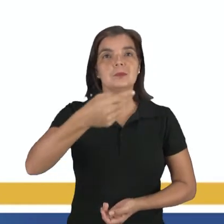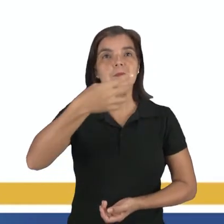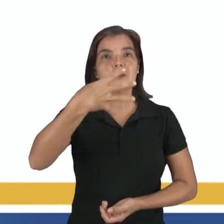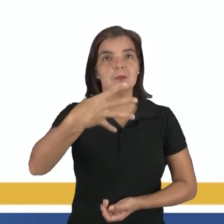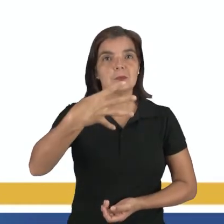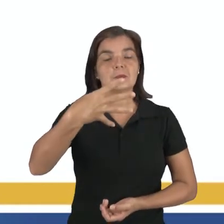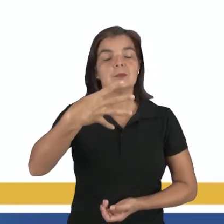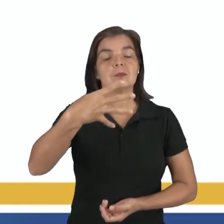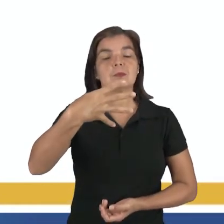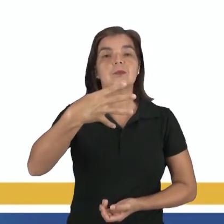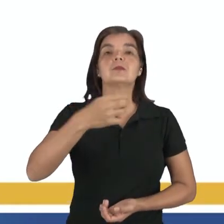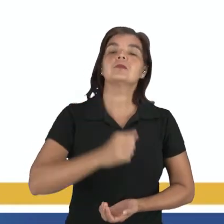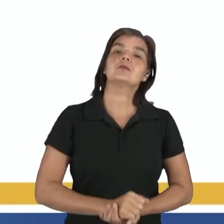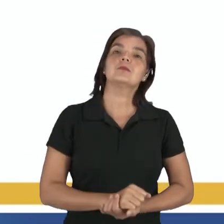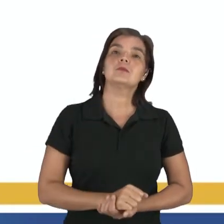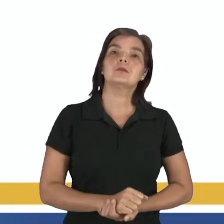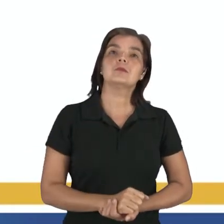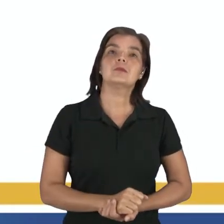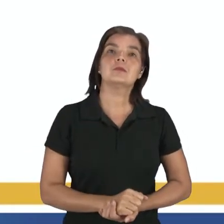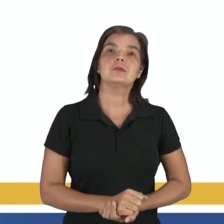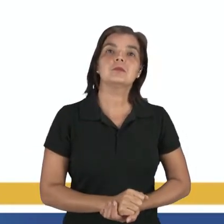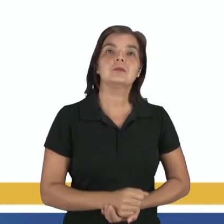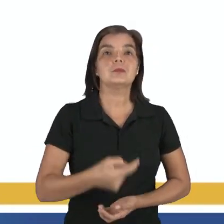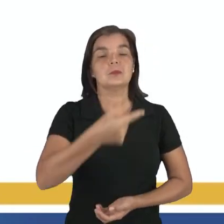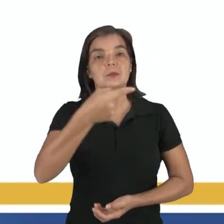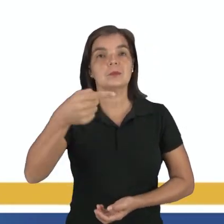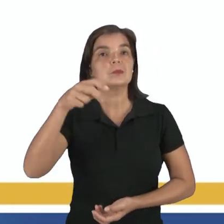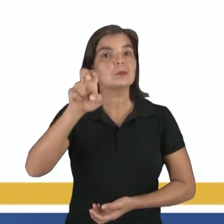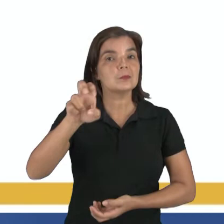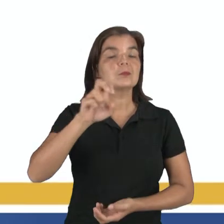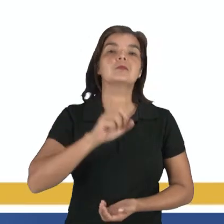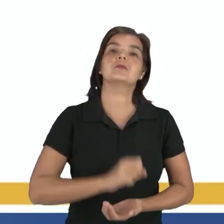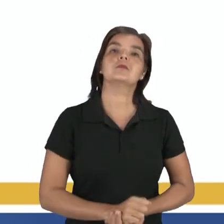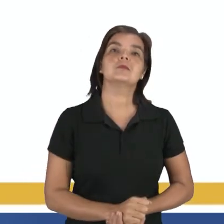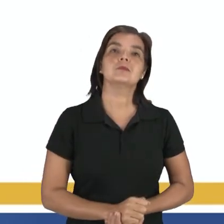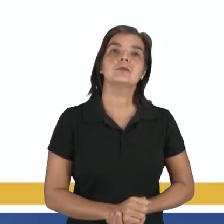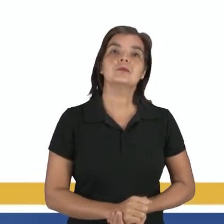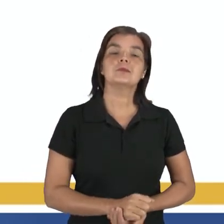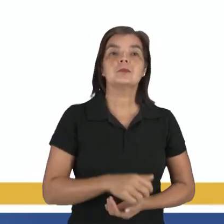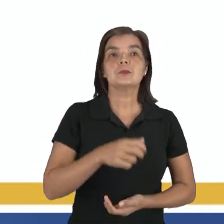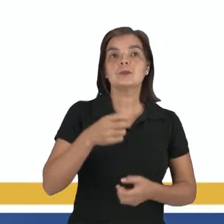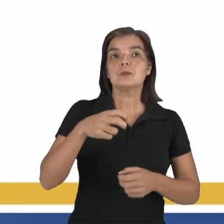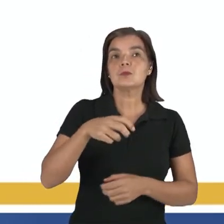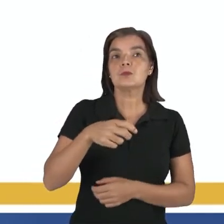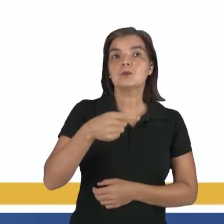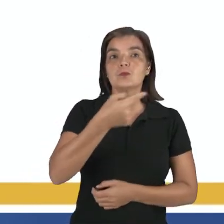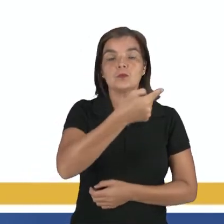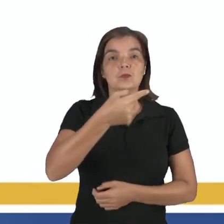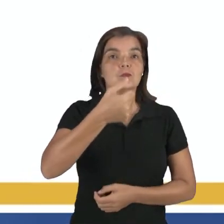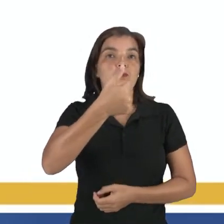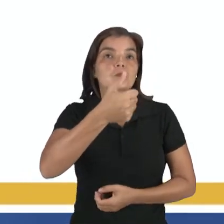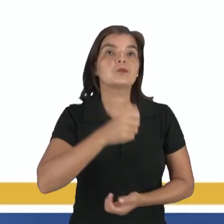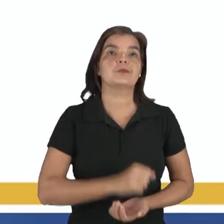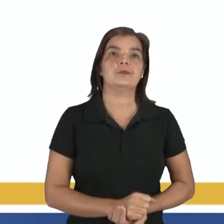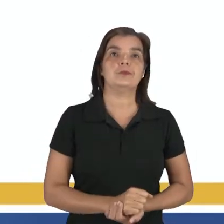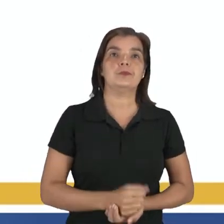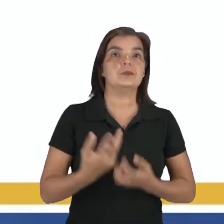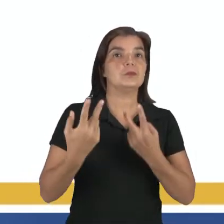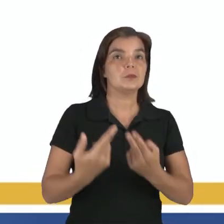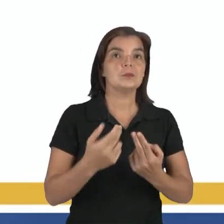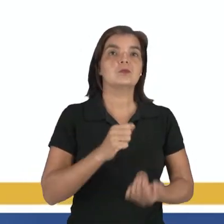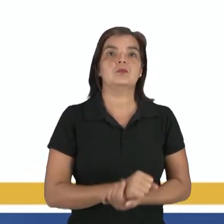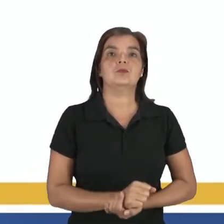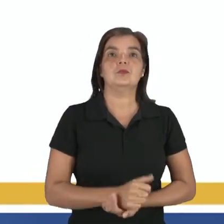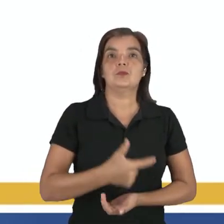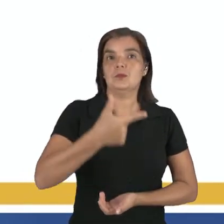e menos 1 é igual a menos 5. Quando x é igual a menos 1, temos a mesma